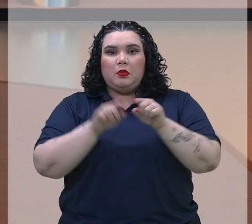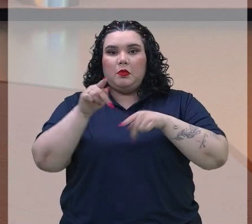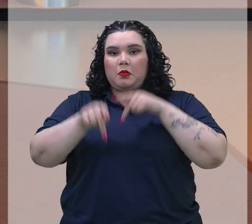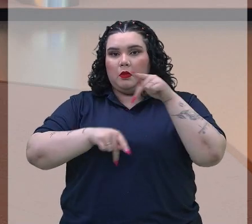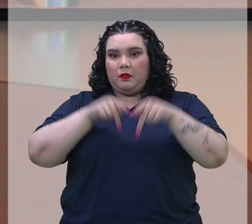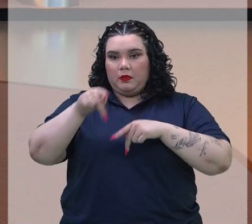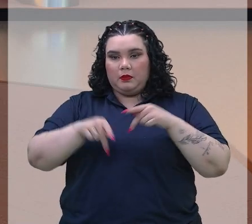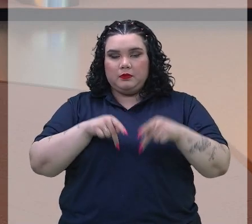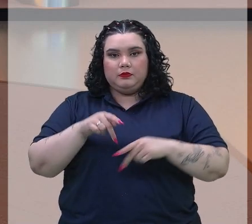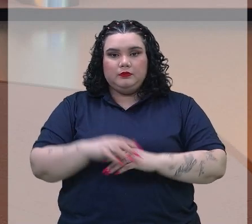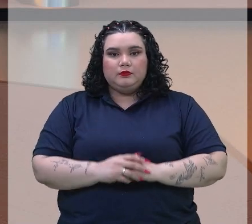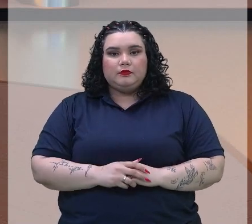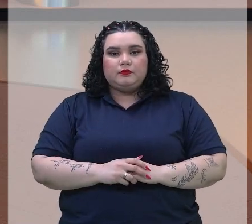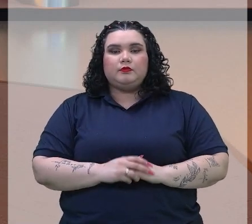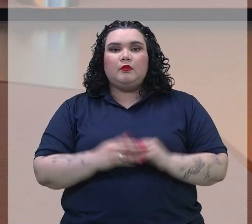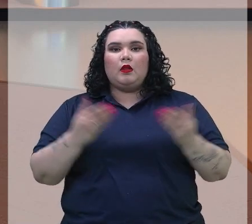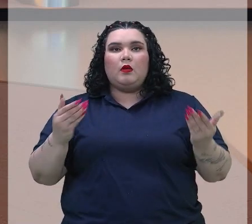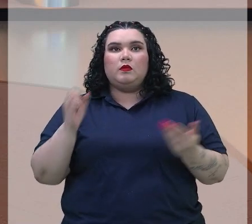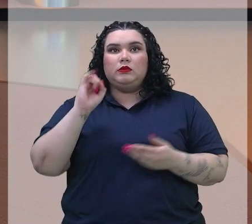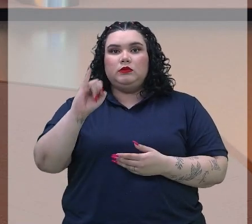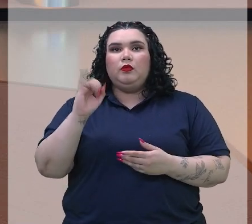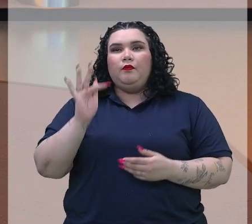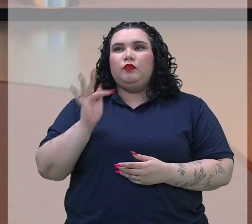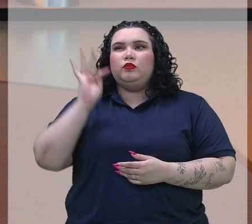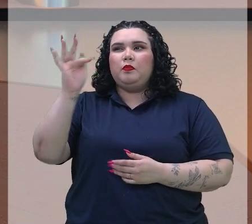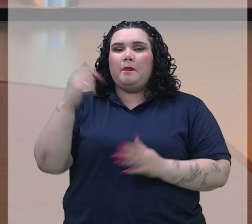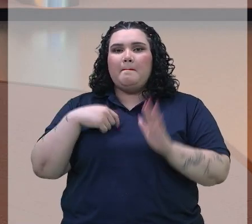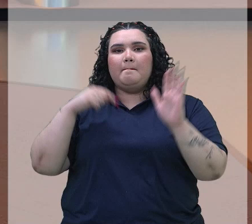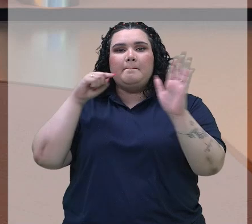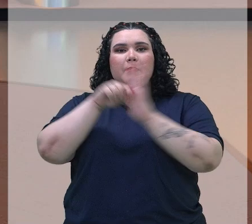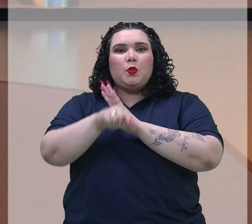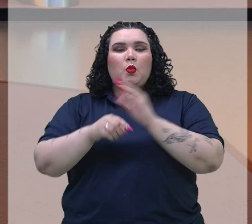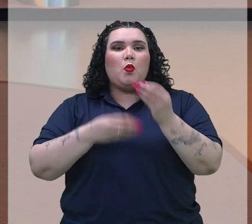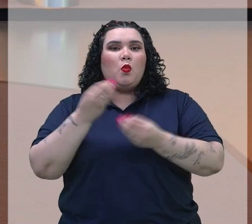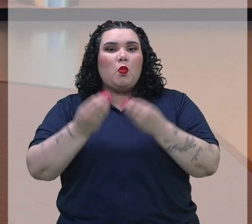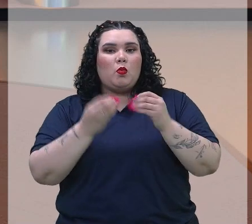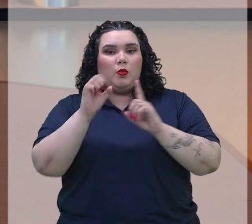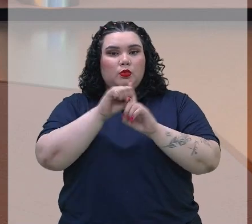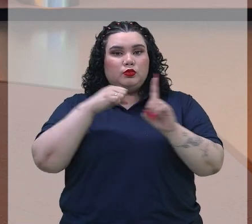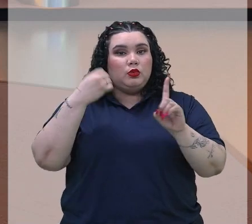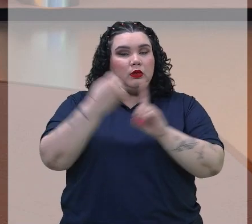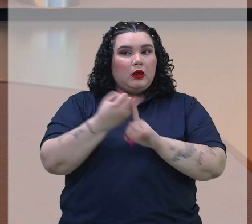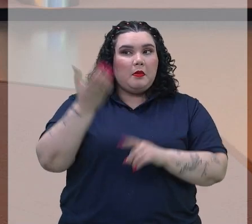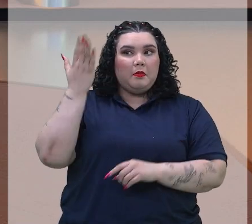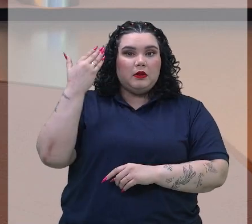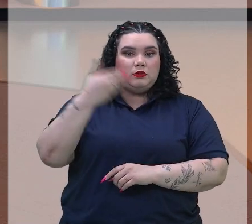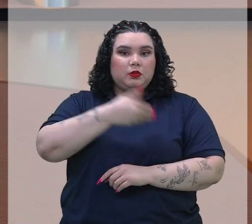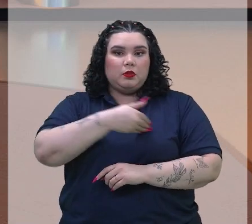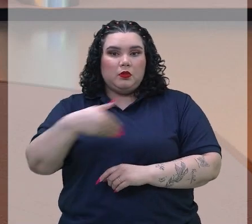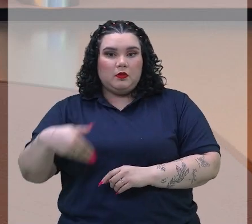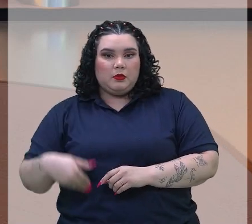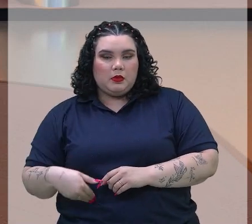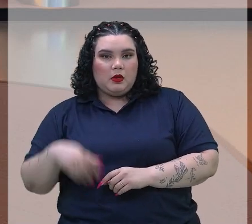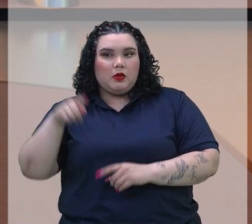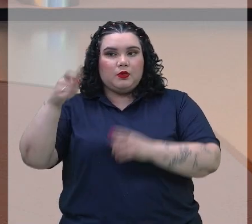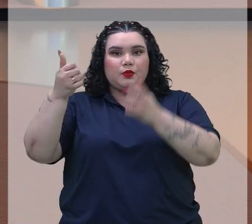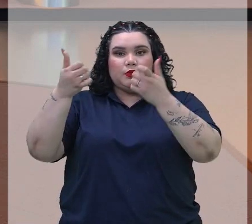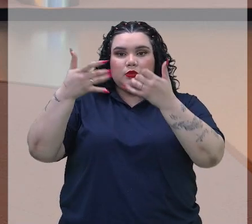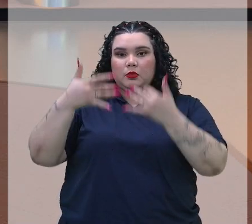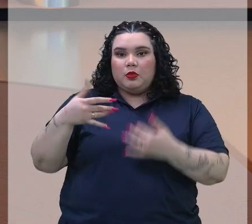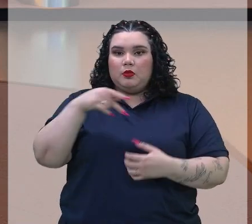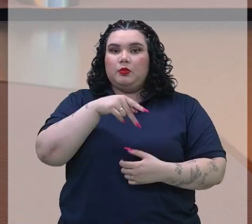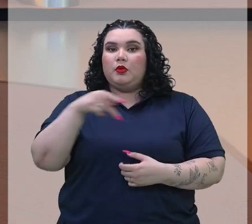povão. Então, se eu perguntar para vocês futuramente como era a sociedade no Antigo Regime, se vão dizer o seguinte: ô professor, a